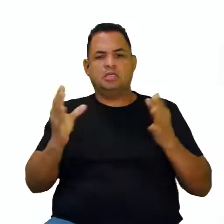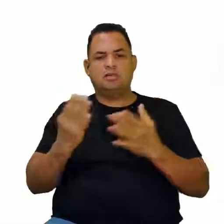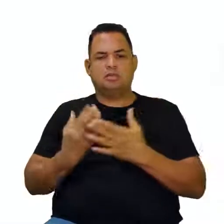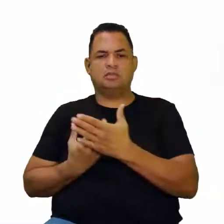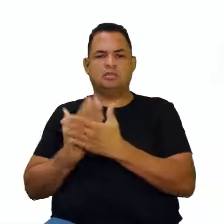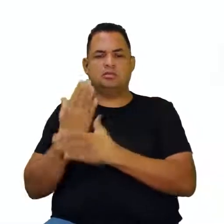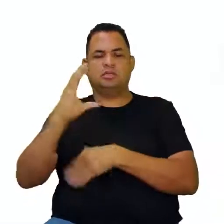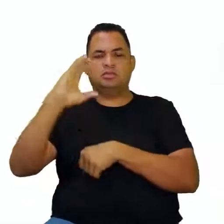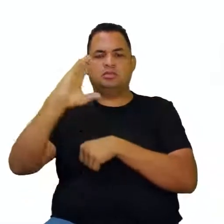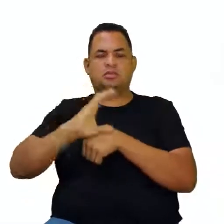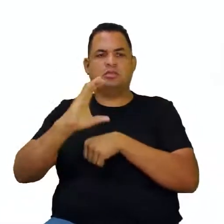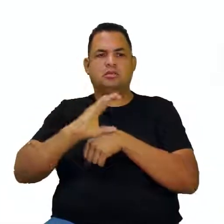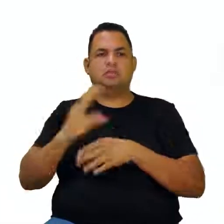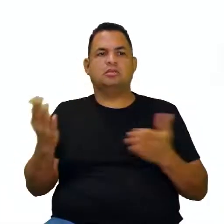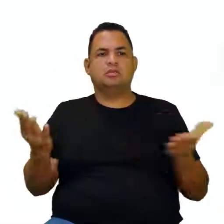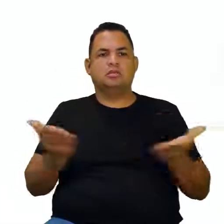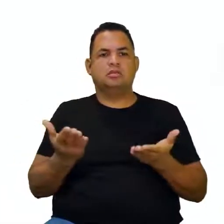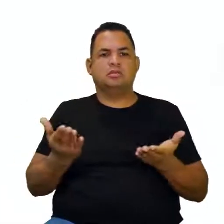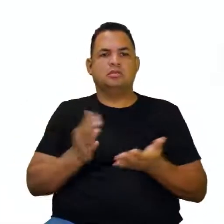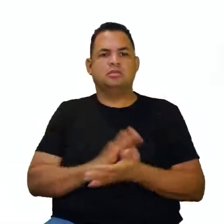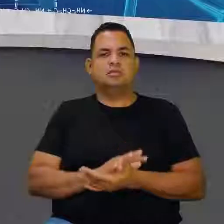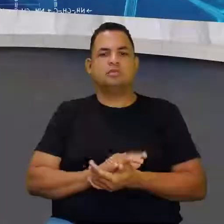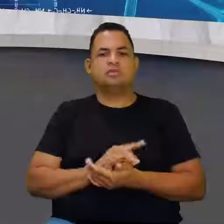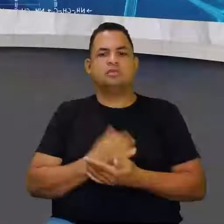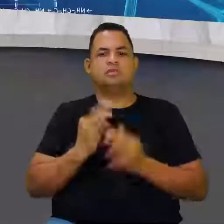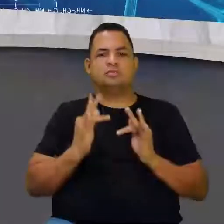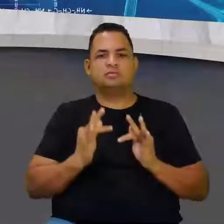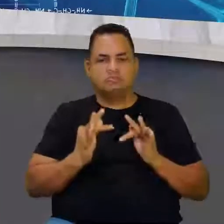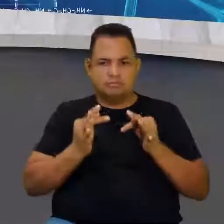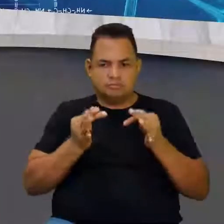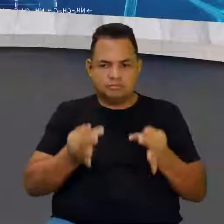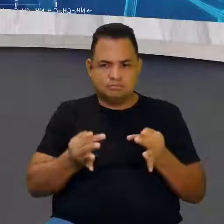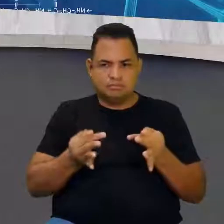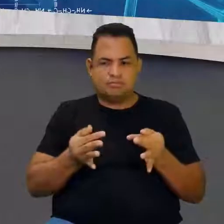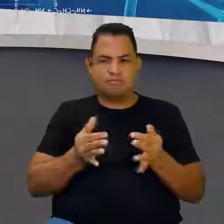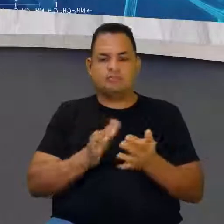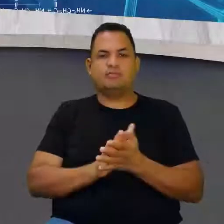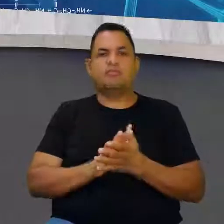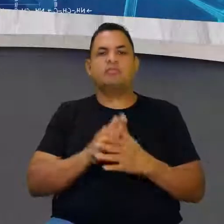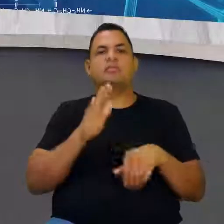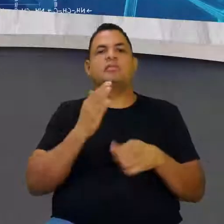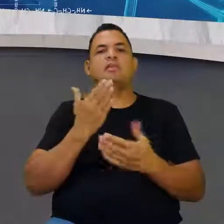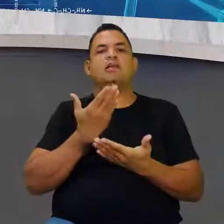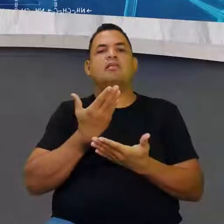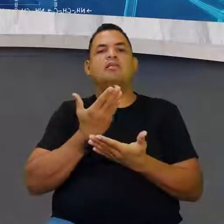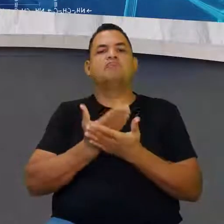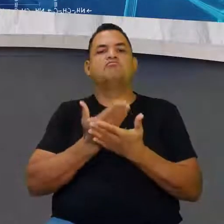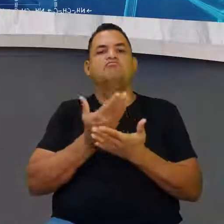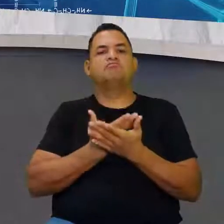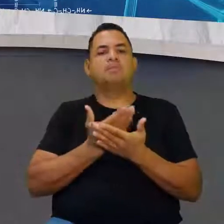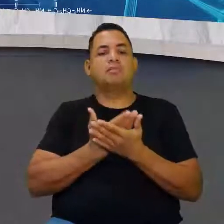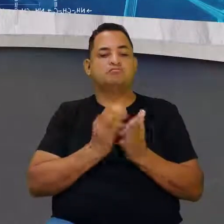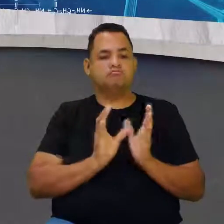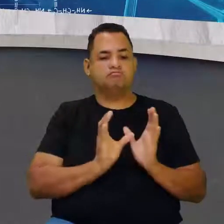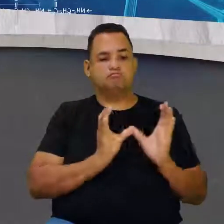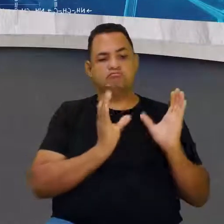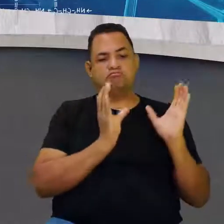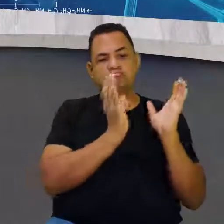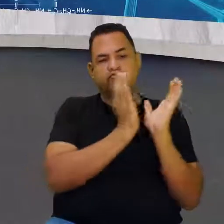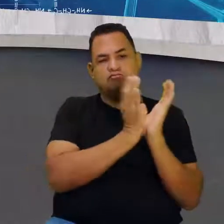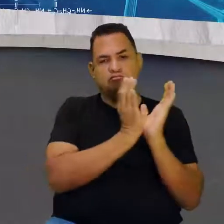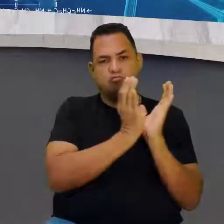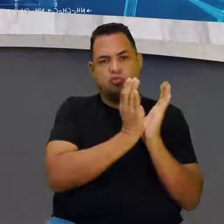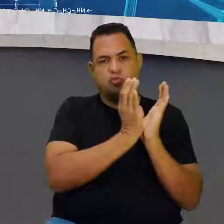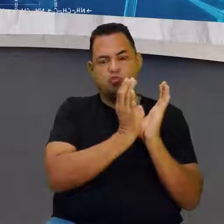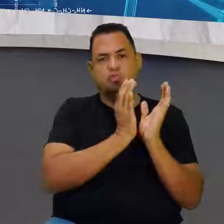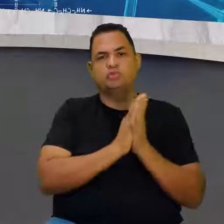carbono. E aí, pessoal, nós vamos encerrando por aqui mais uma unidade. A nossa próxima aula vai